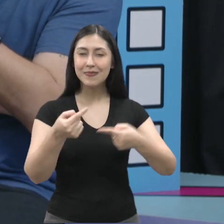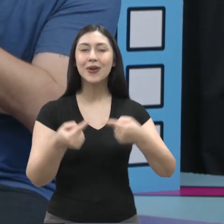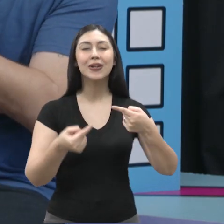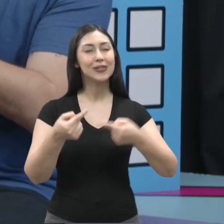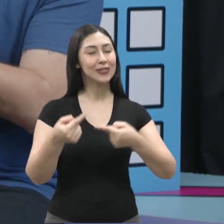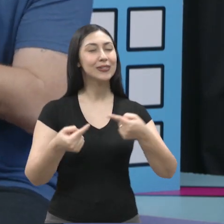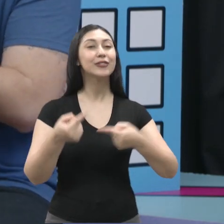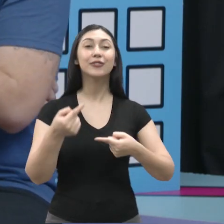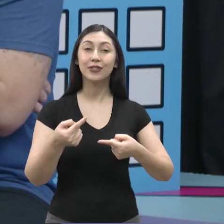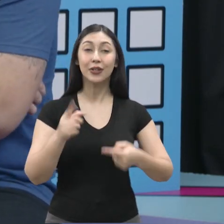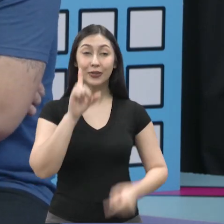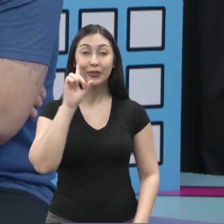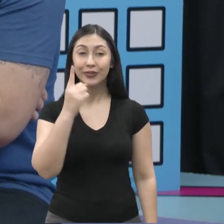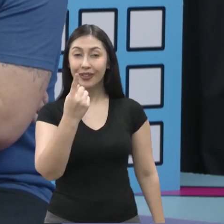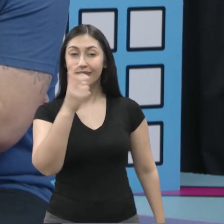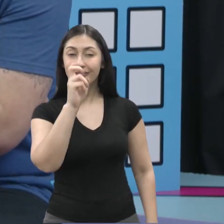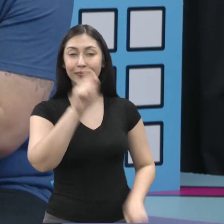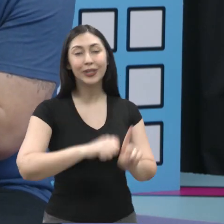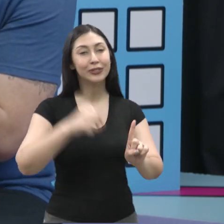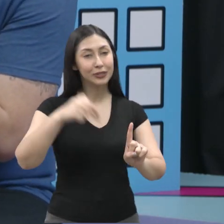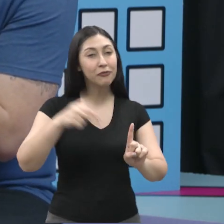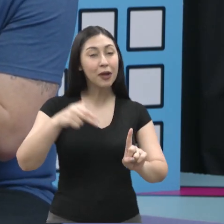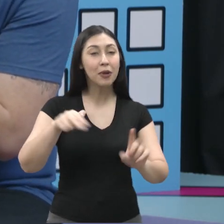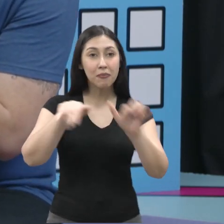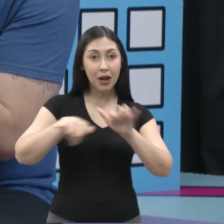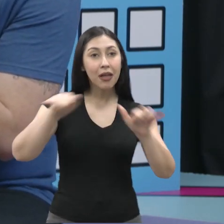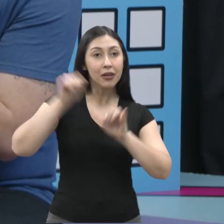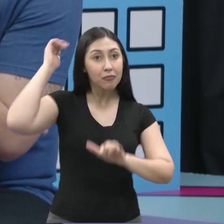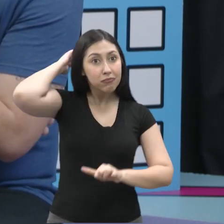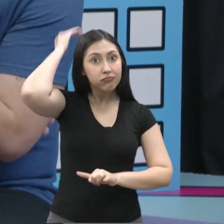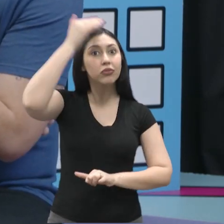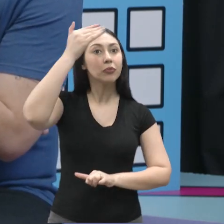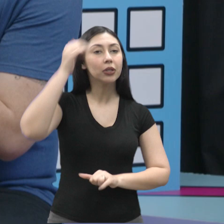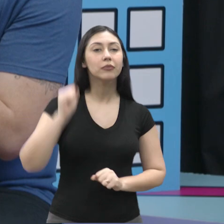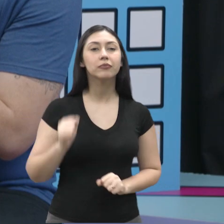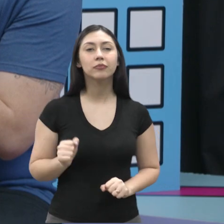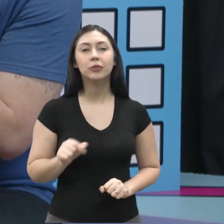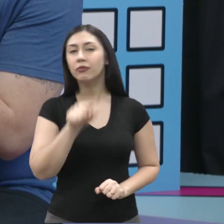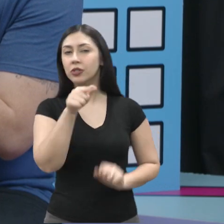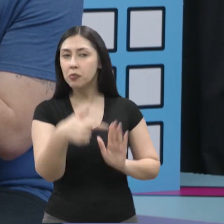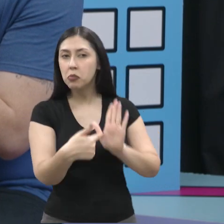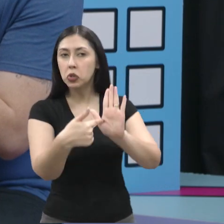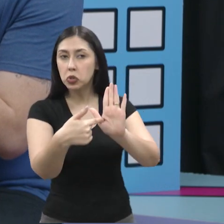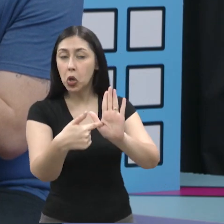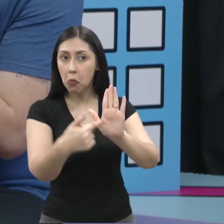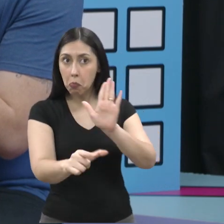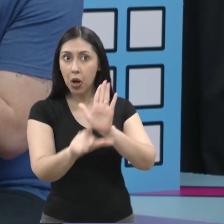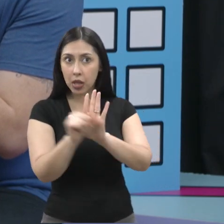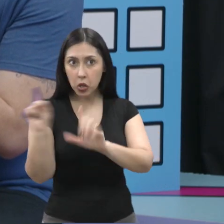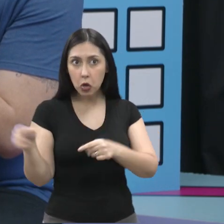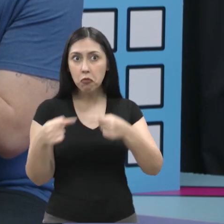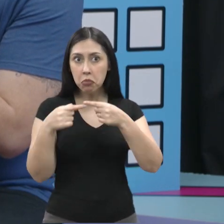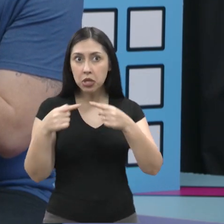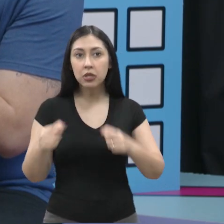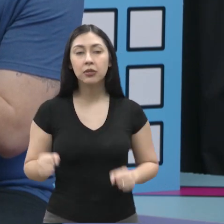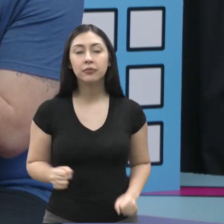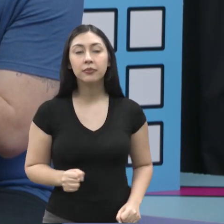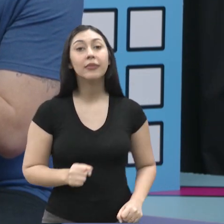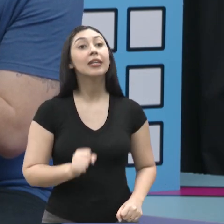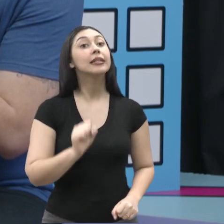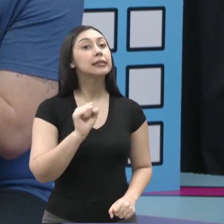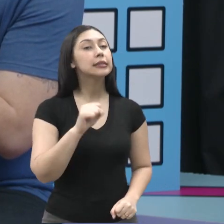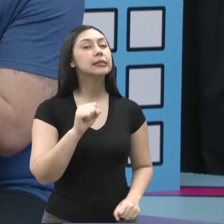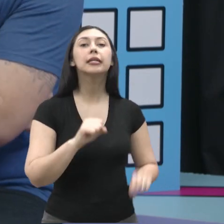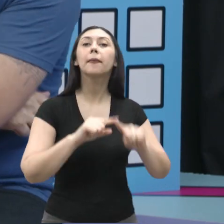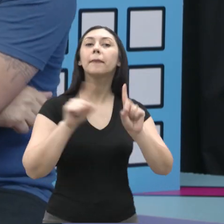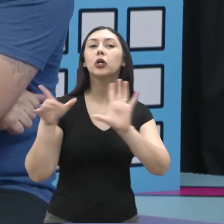grande político e significado. histórico para o Brasil, que é o 15 de novembro, Proclamação da República. Você trouxe alguma legislação aí nesse contexto também pra